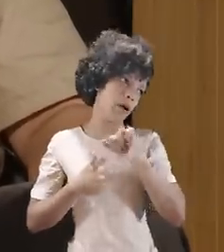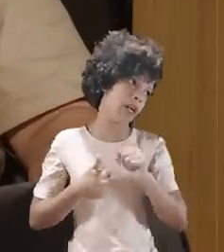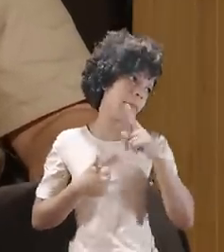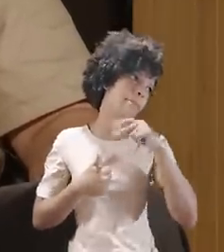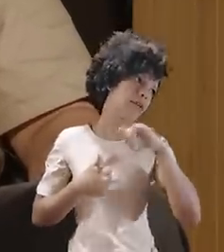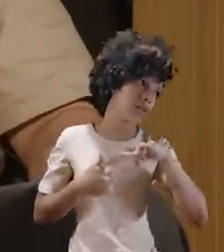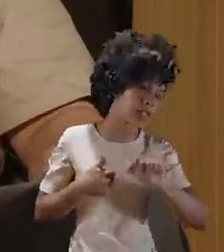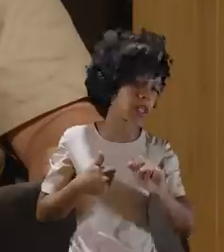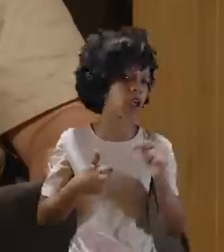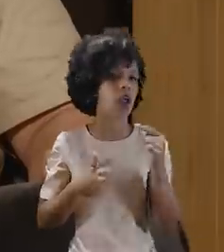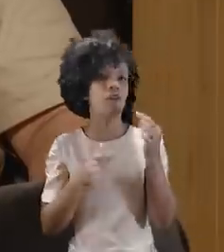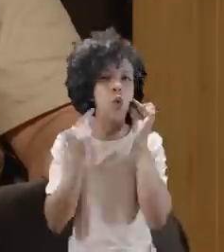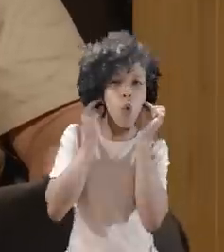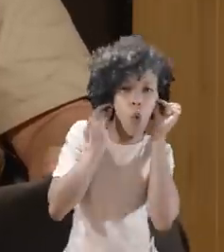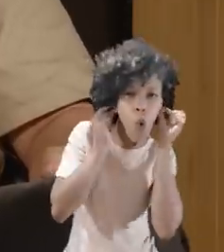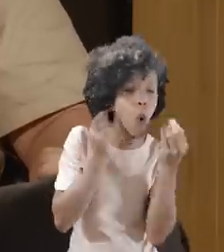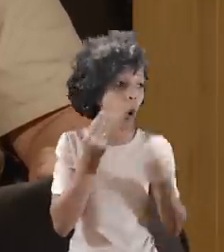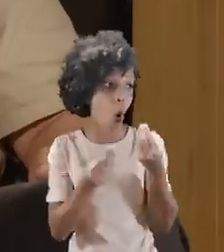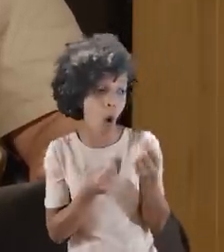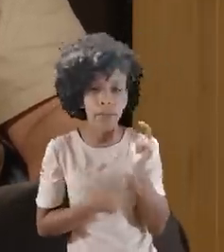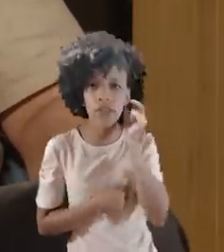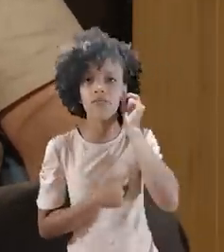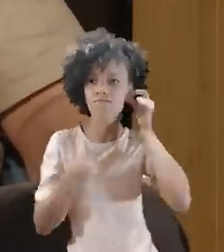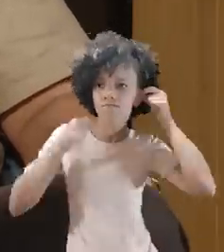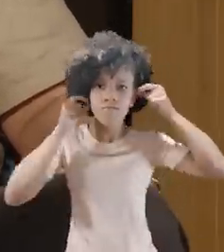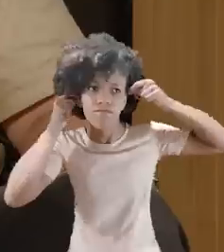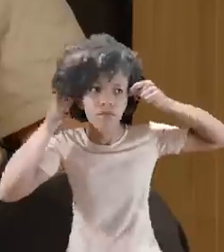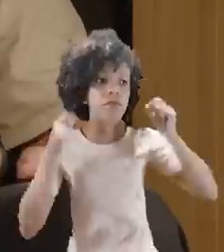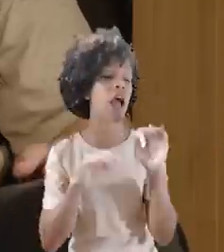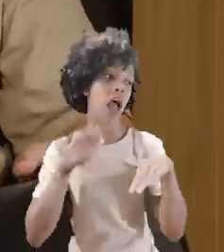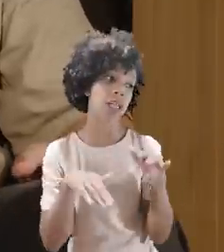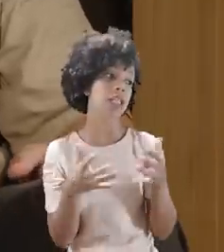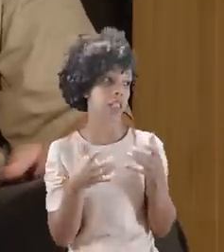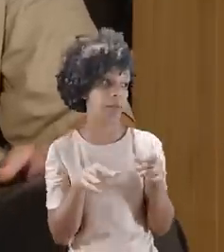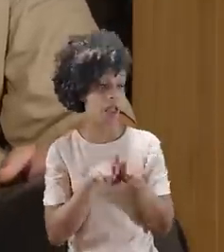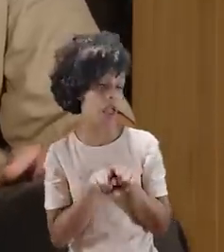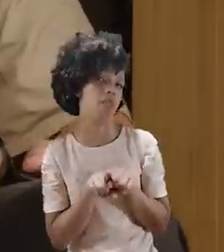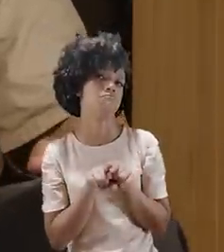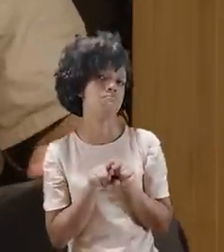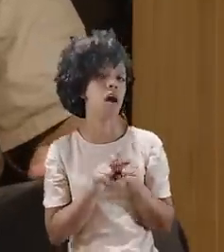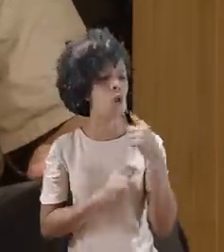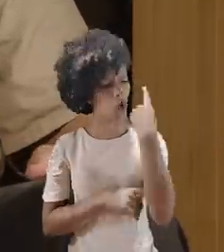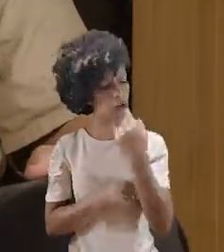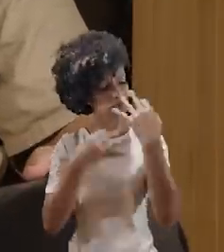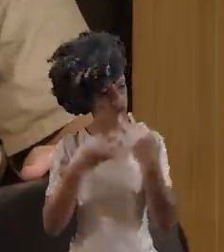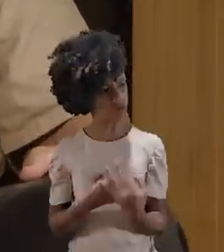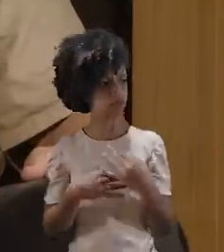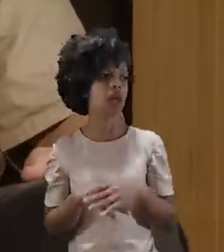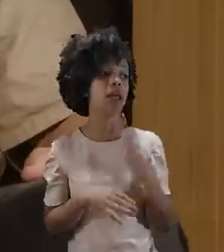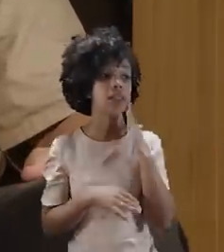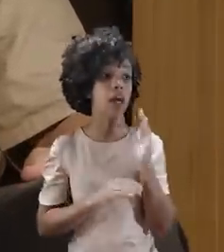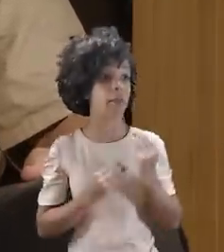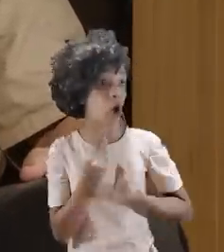que ele vai ver os formatos orelha vai saber onde encaixa melhor é às vezes a gente quer dar um ar um pouquinho mais sério para você a gente